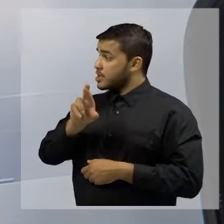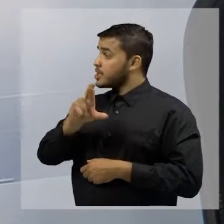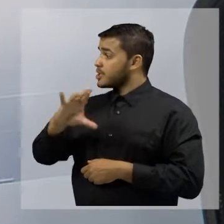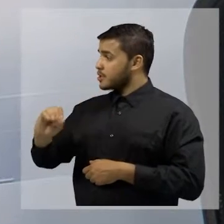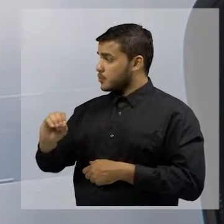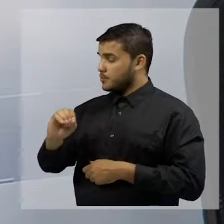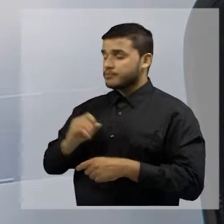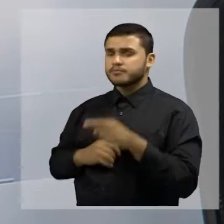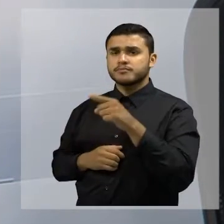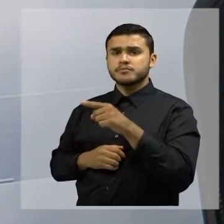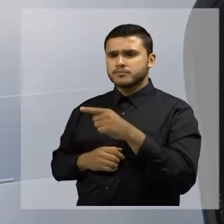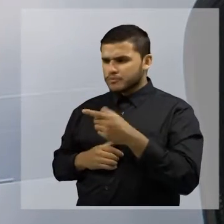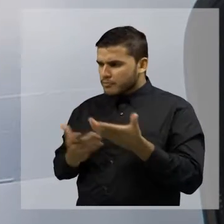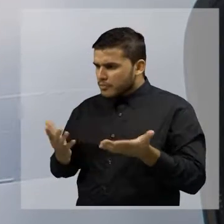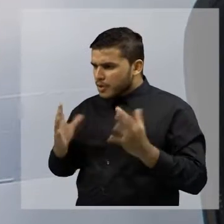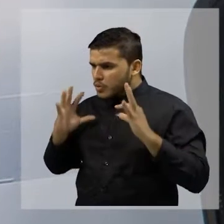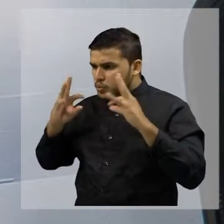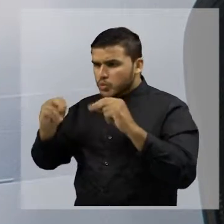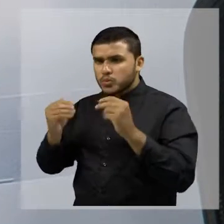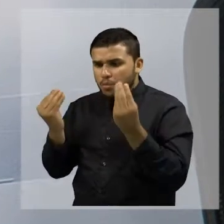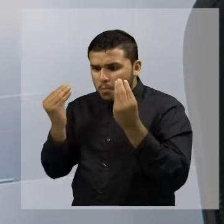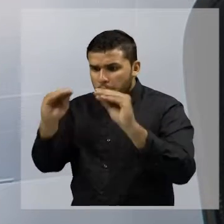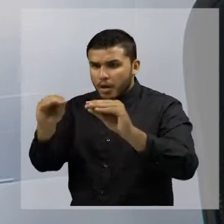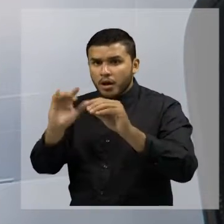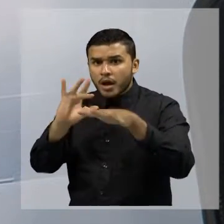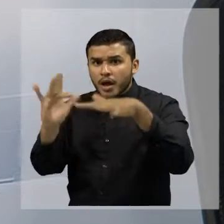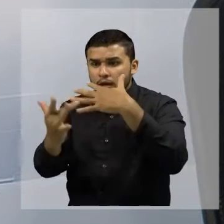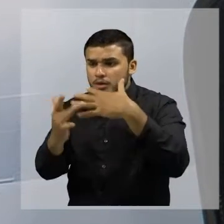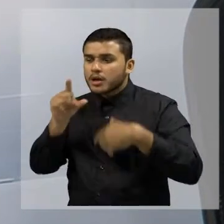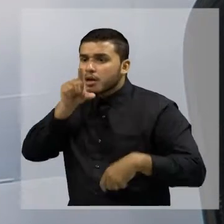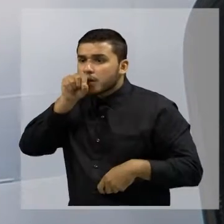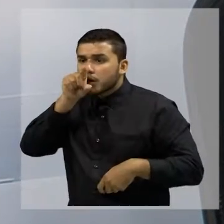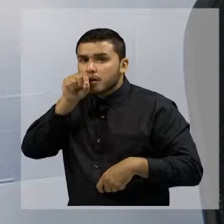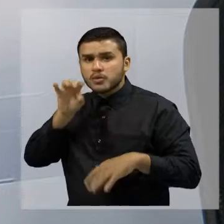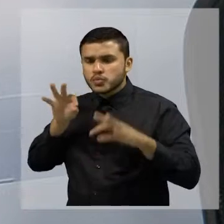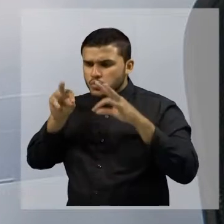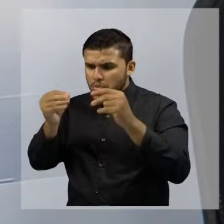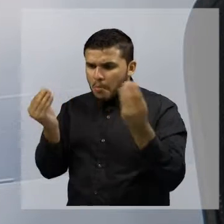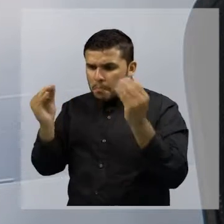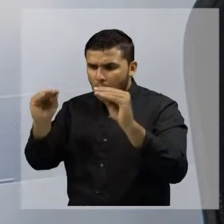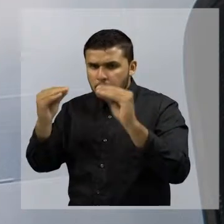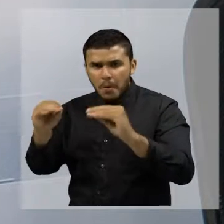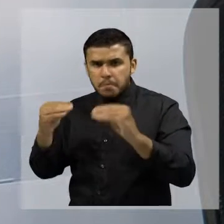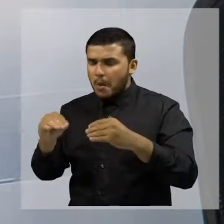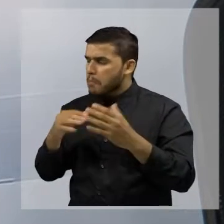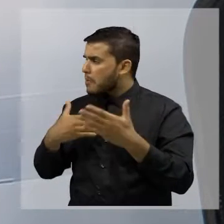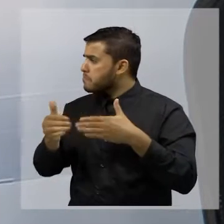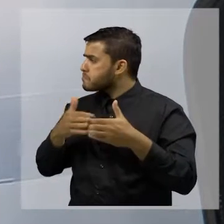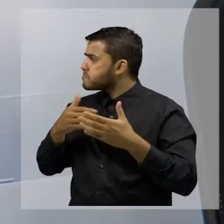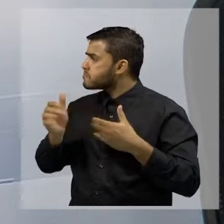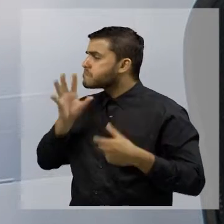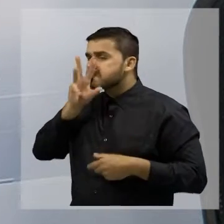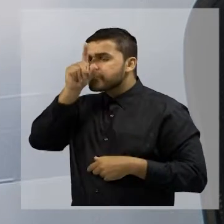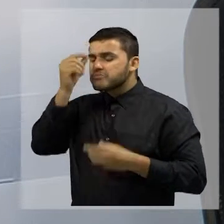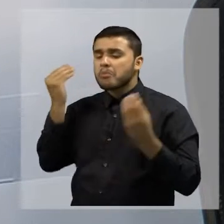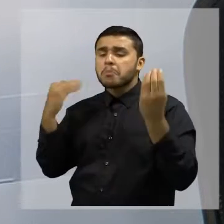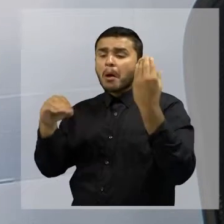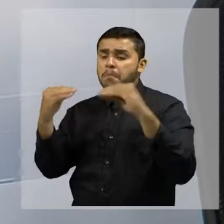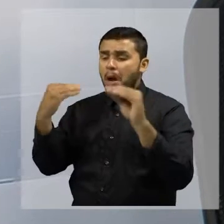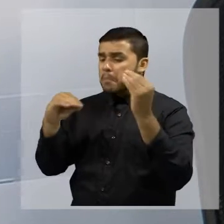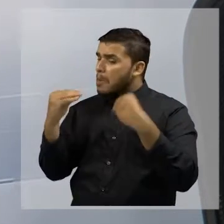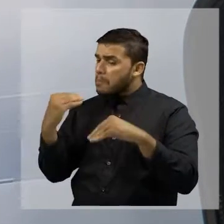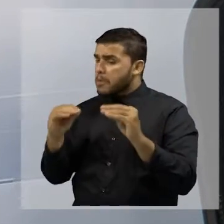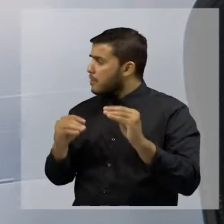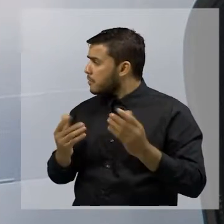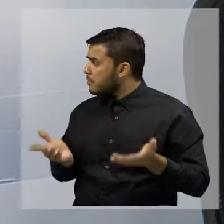Simplesmente ter acesso não só ao Twitter do presidente, mas colocar o que acha que é de interessante para eles,